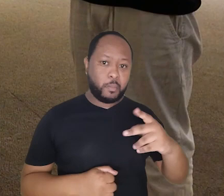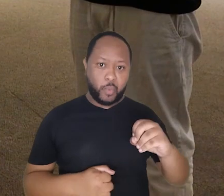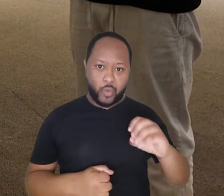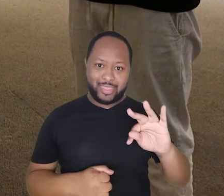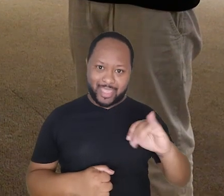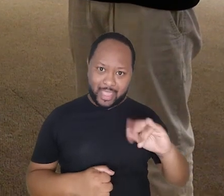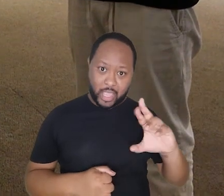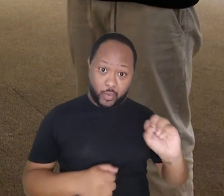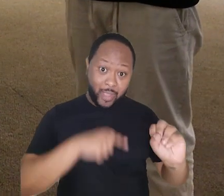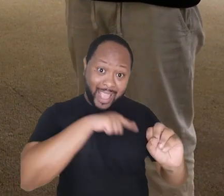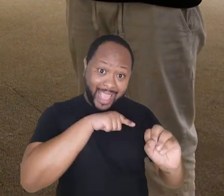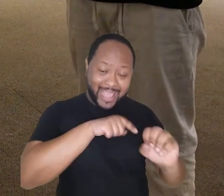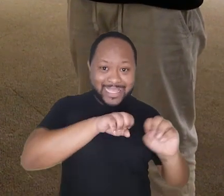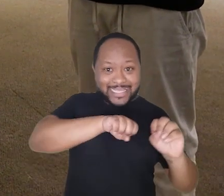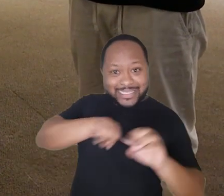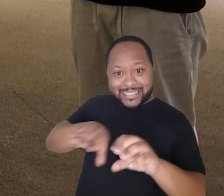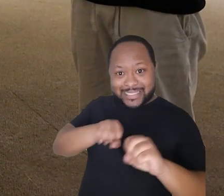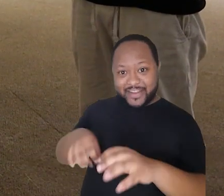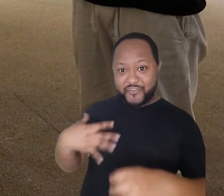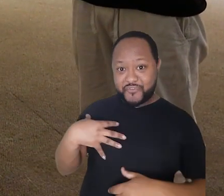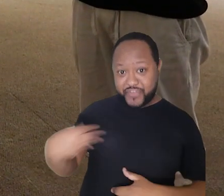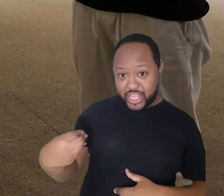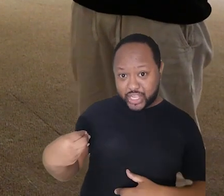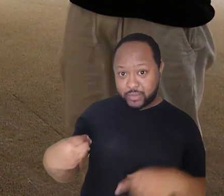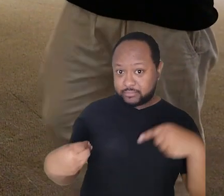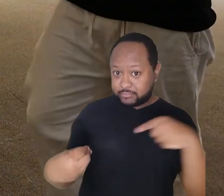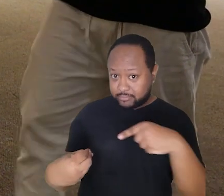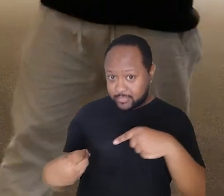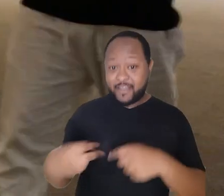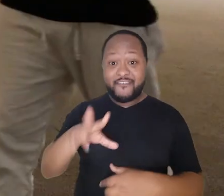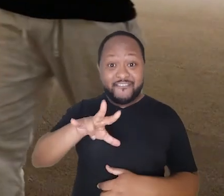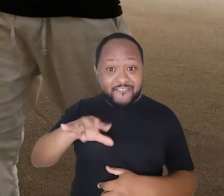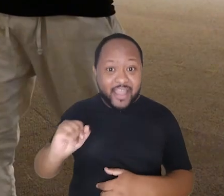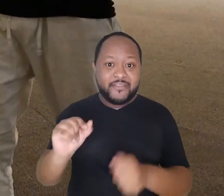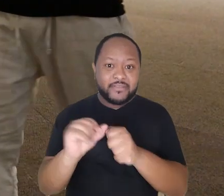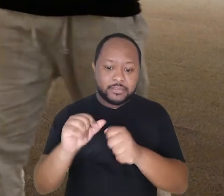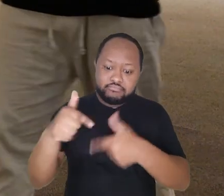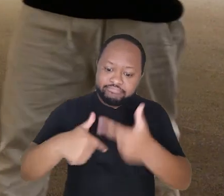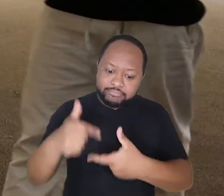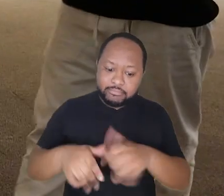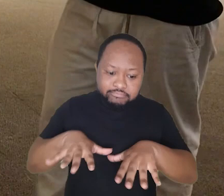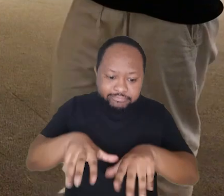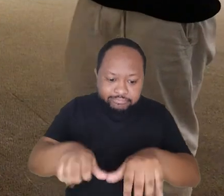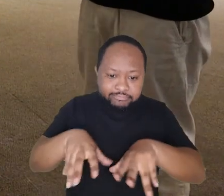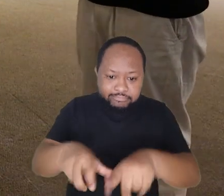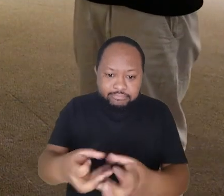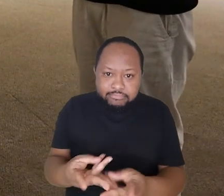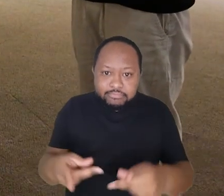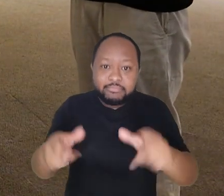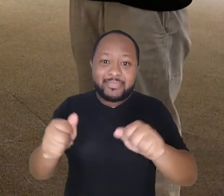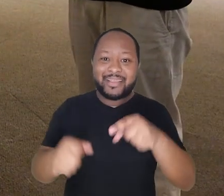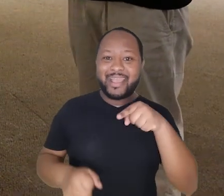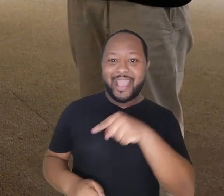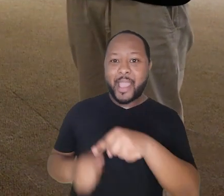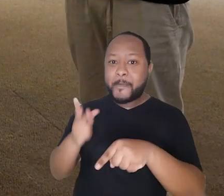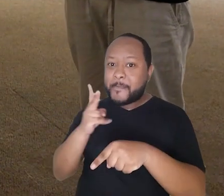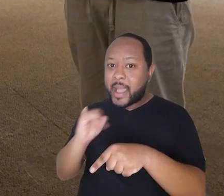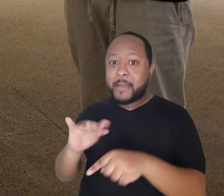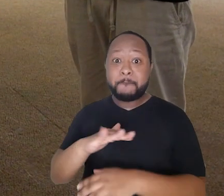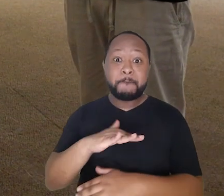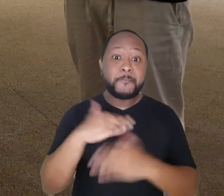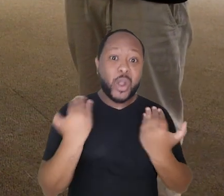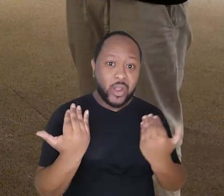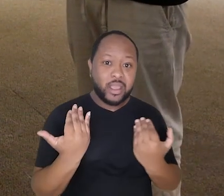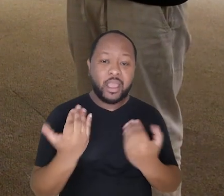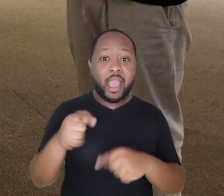esse conhecimento para o filho dele que vai fazer trabalhos em cerâmica e, depois da morte do pai, o